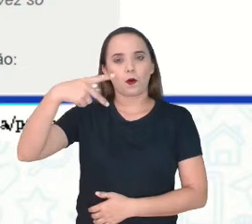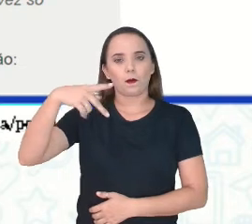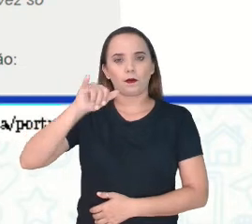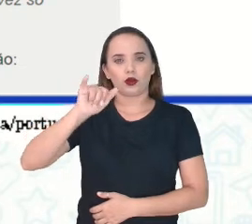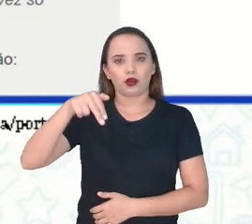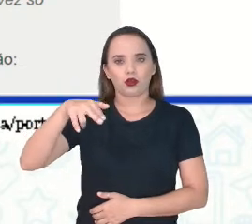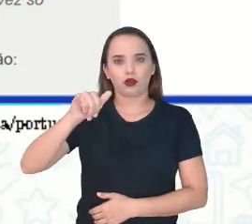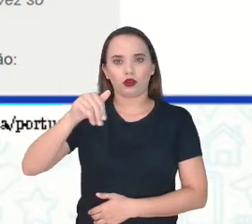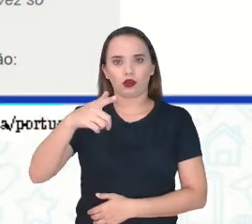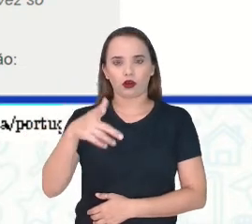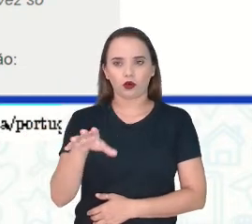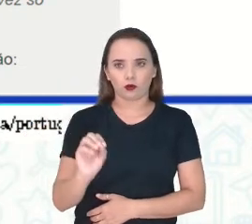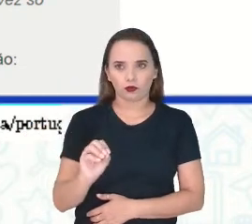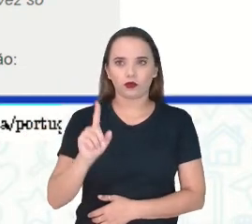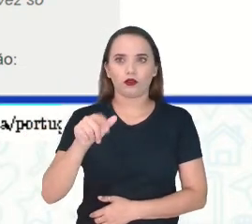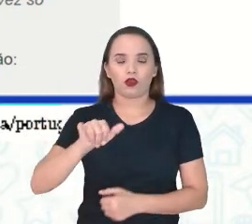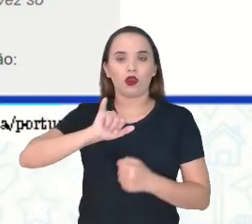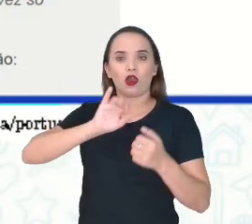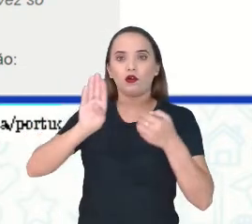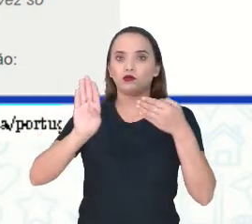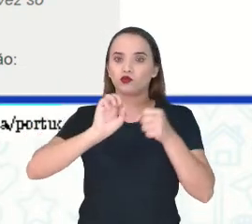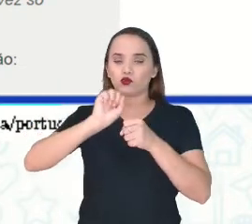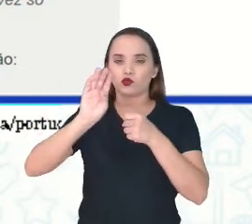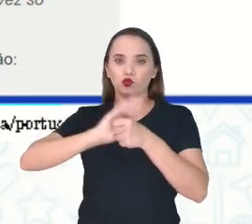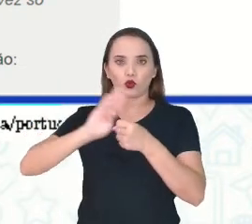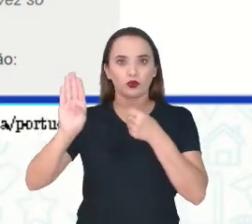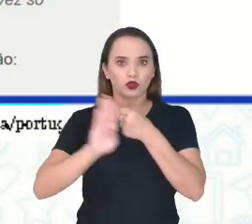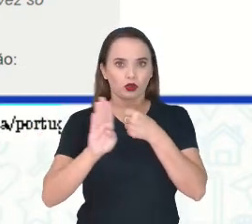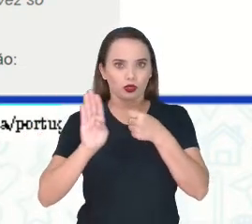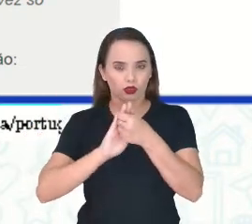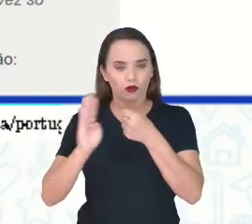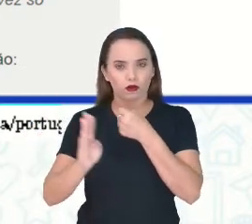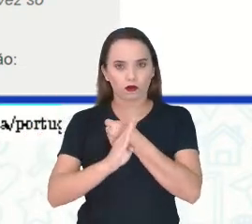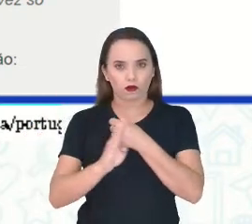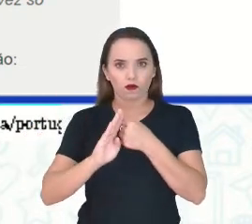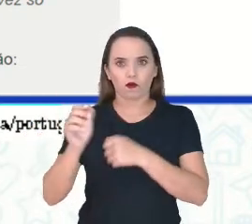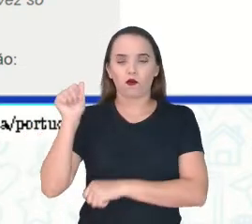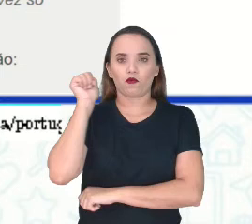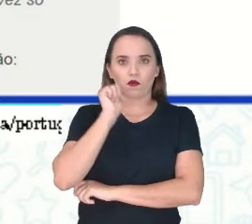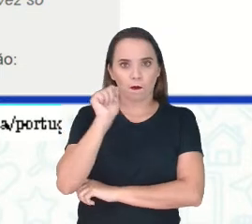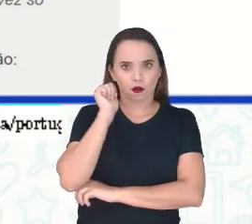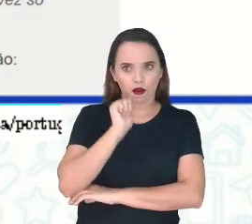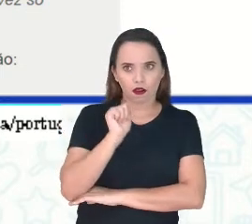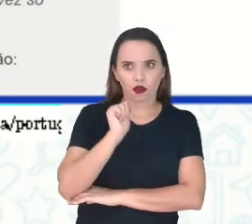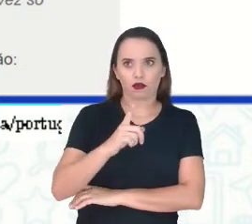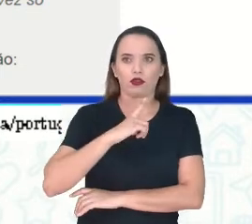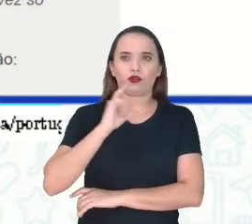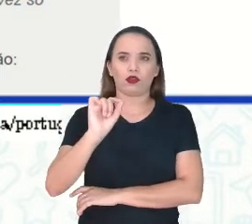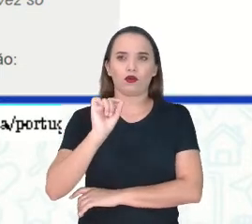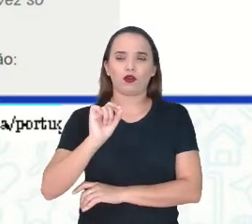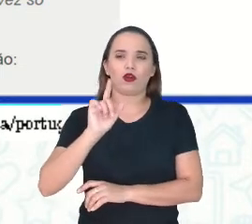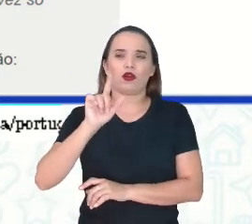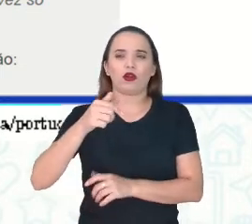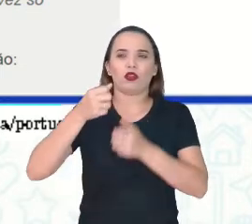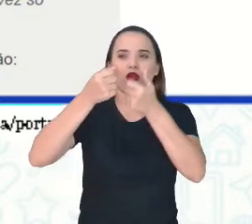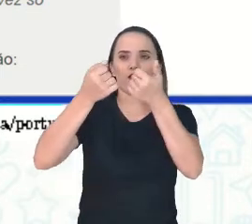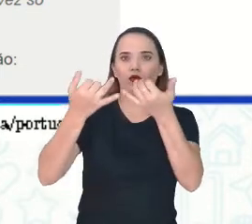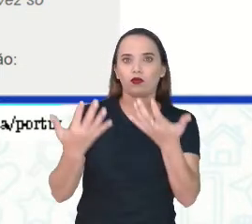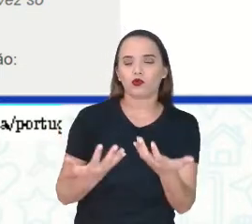Substantivo feminino, então aqui a gente tem a gente tem a definição da classe